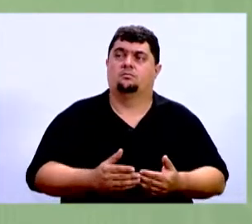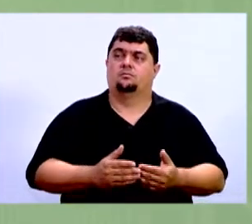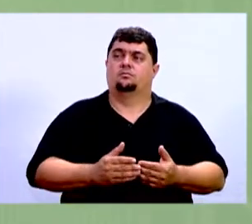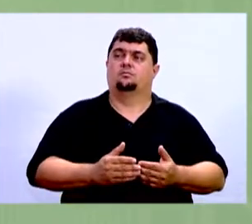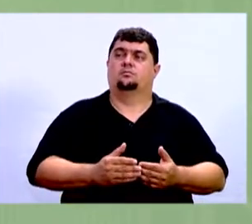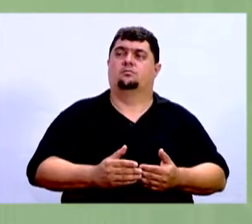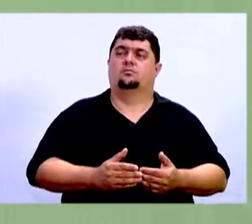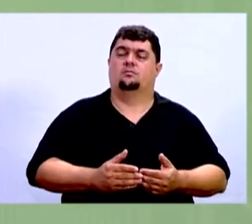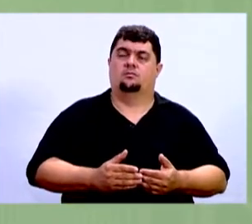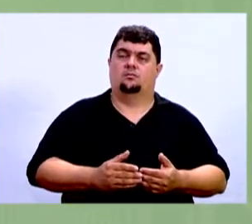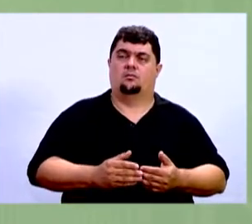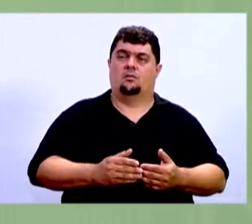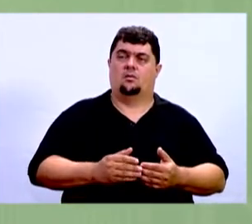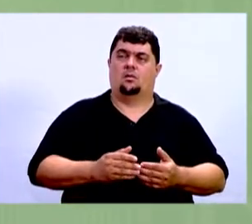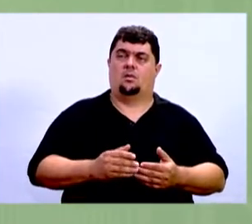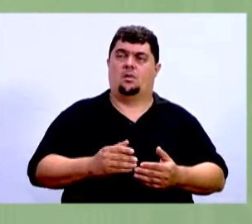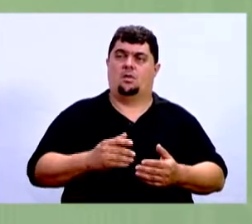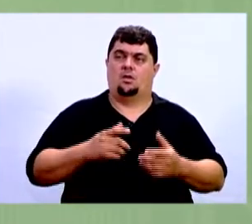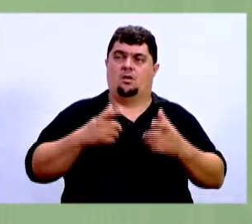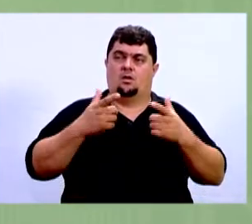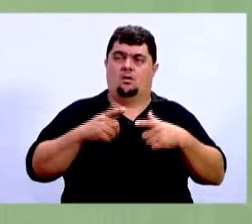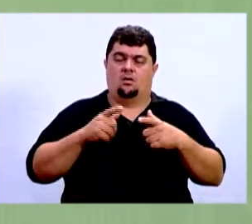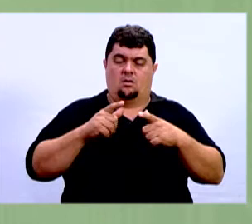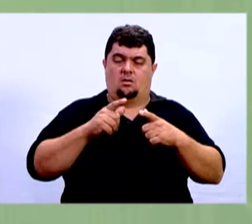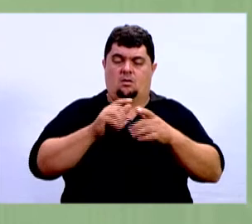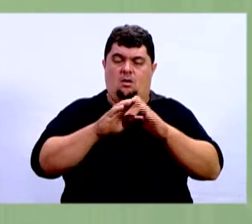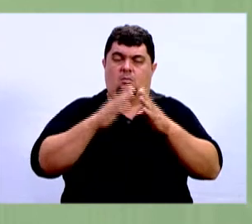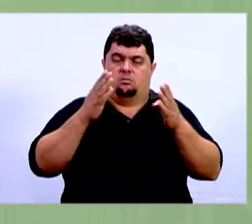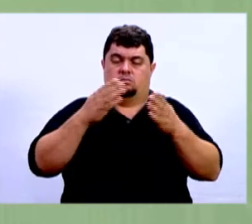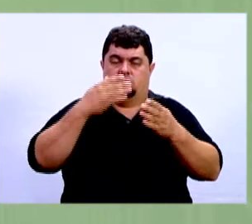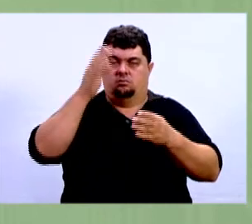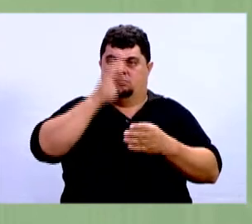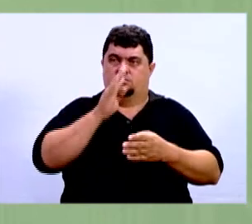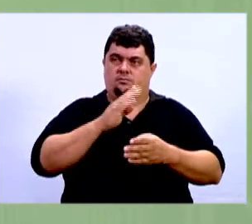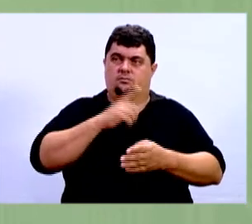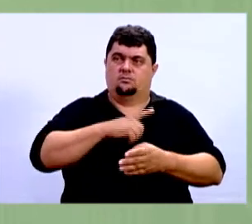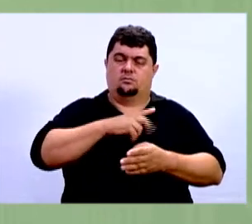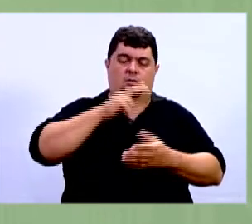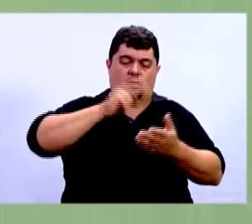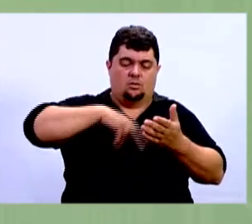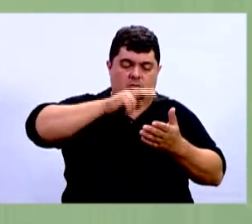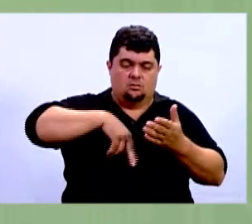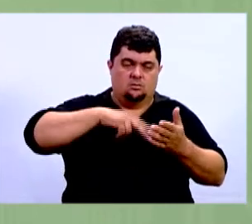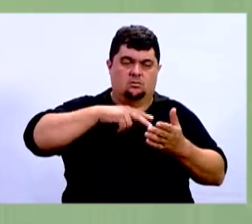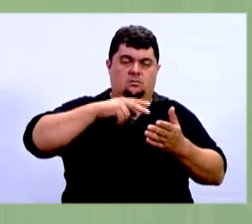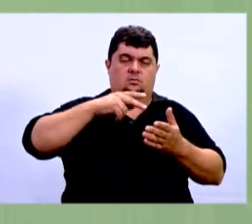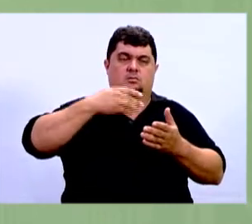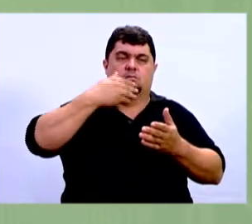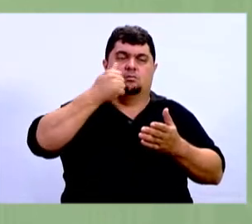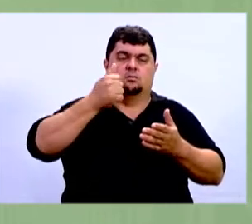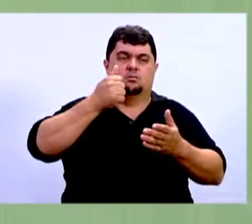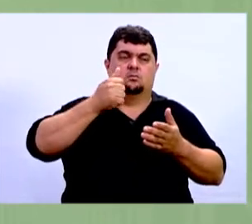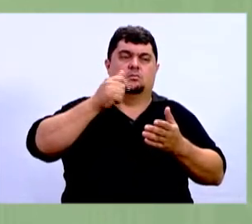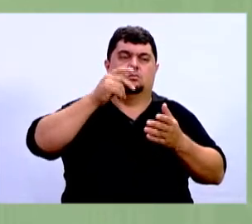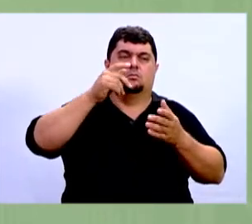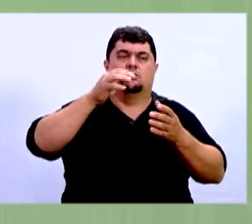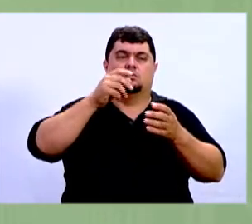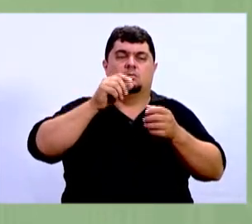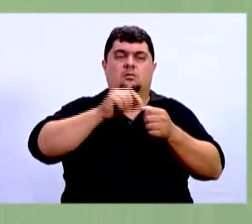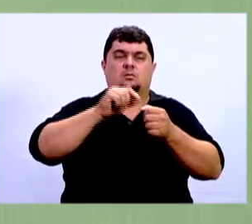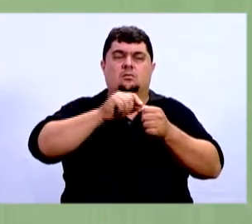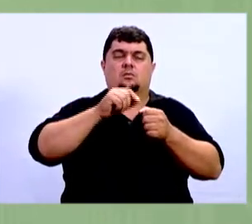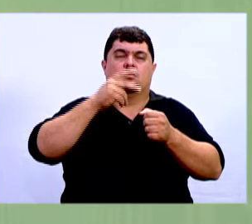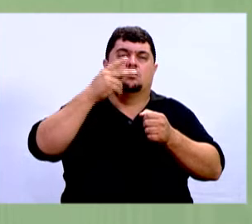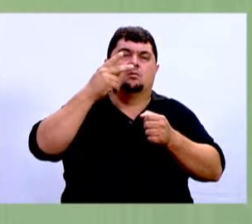onde? Na Universidade Aberta Brasil. Por exemplo, você lê um artigo, método de pesquisa, onde? Na revista de